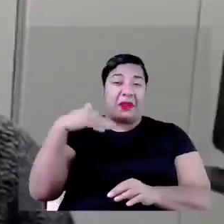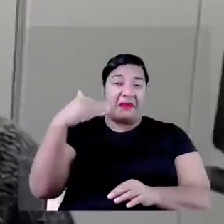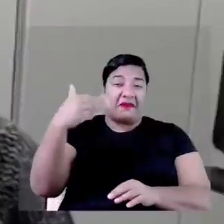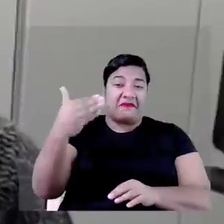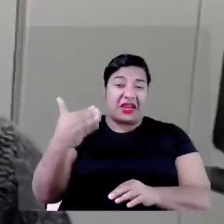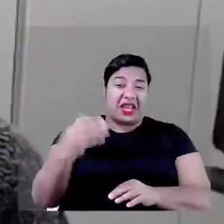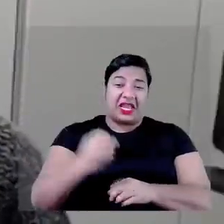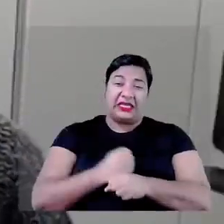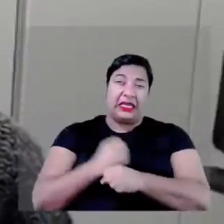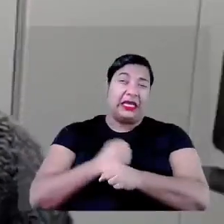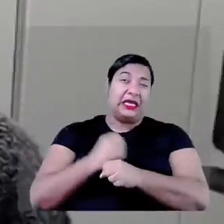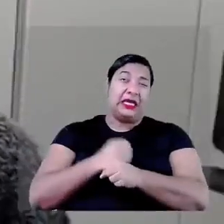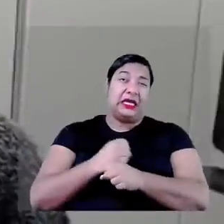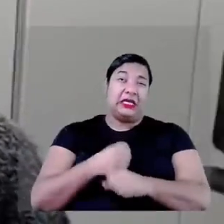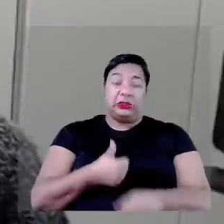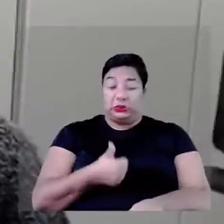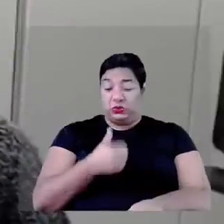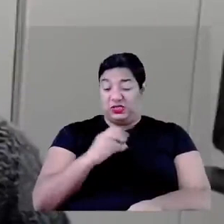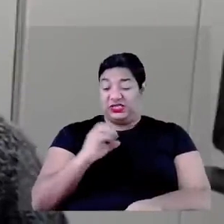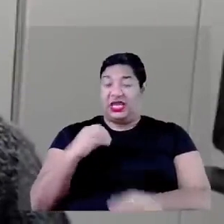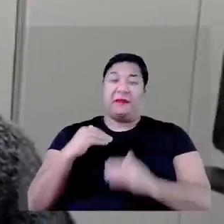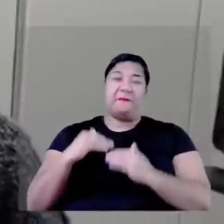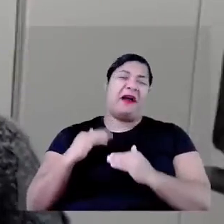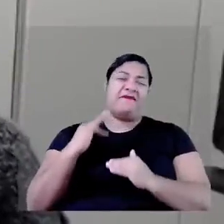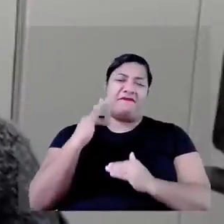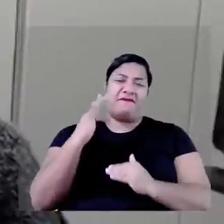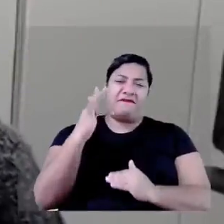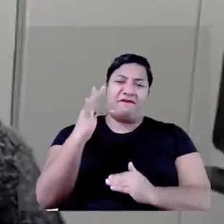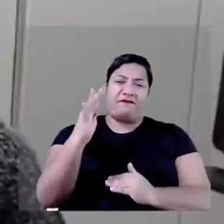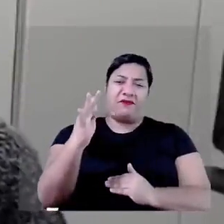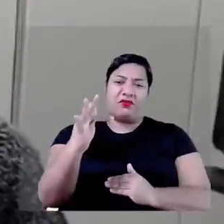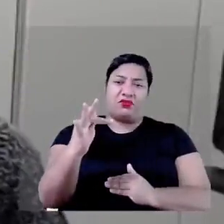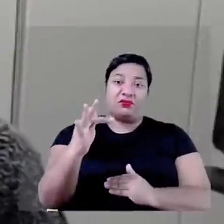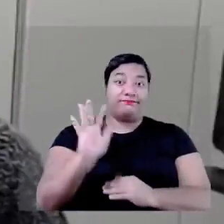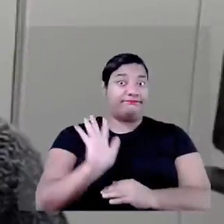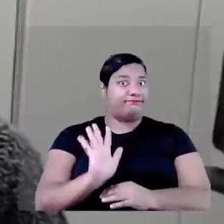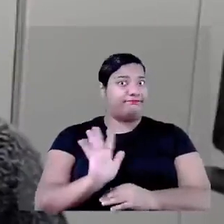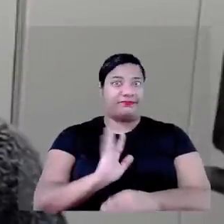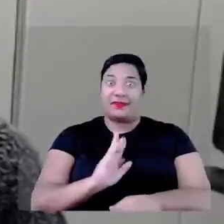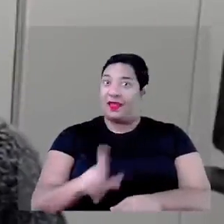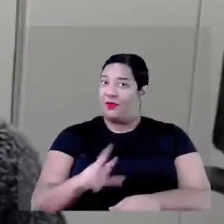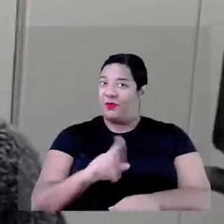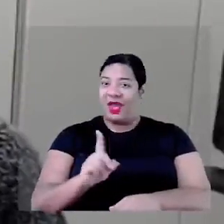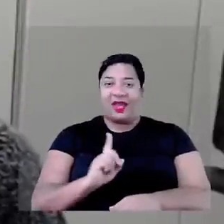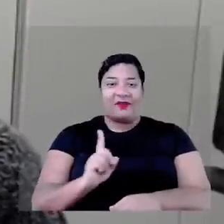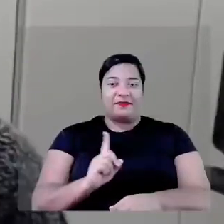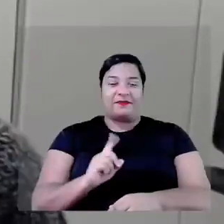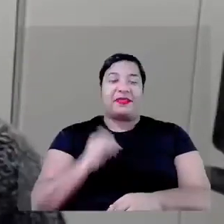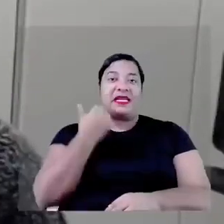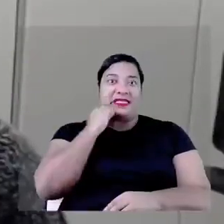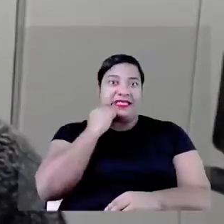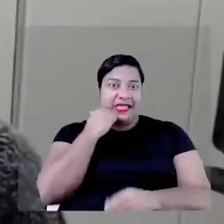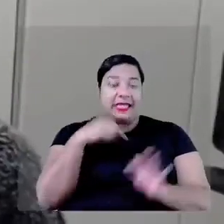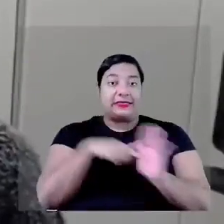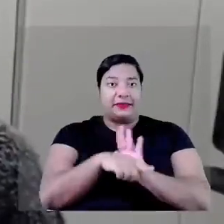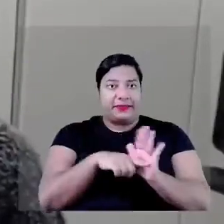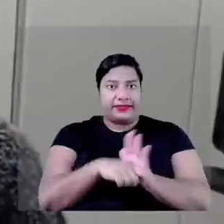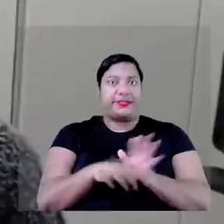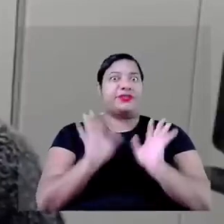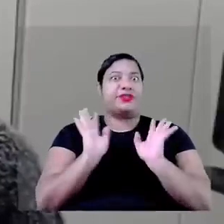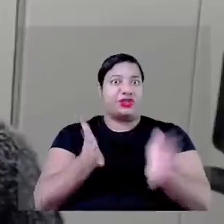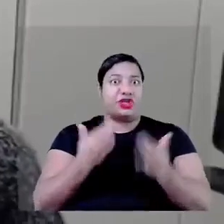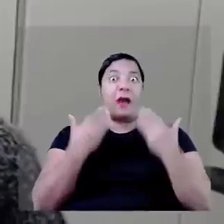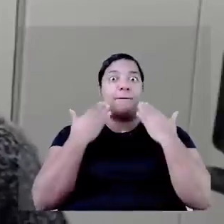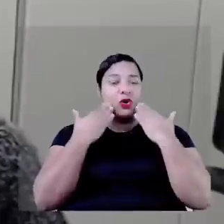dezenas, até centenas de anos, apesar de que a ciência já vem nos mostrando evidências dessa crise já